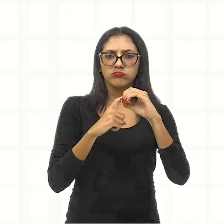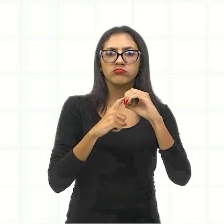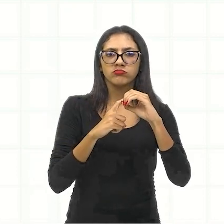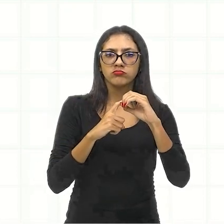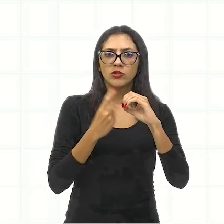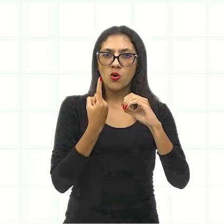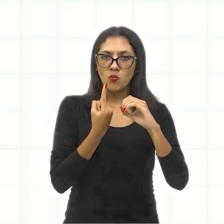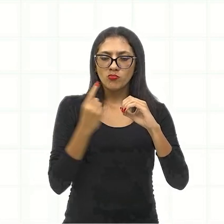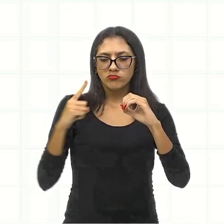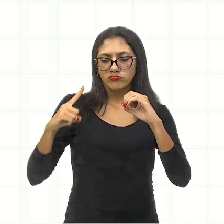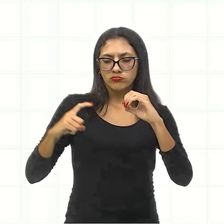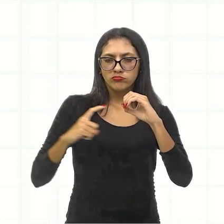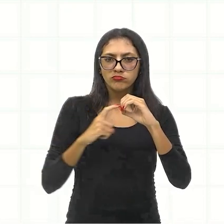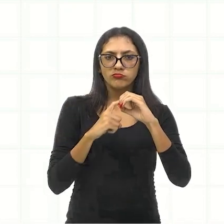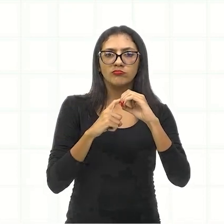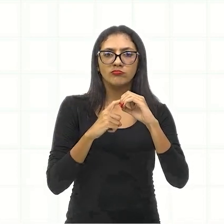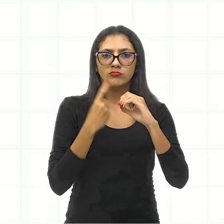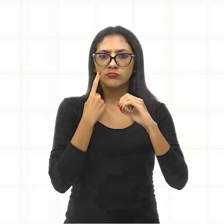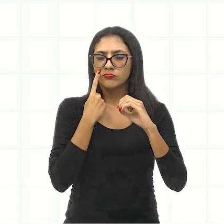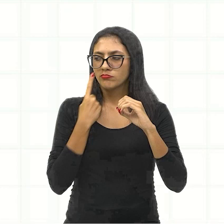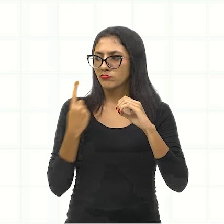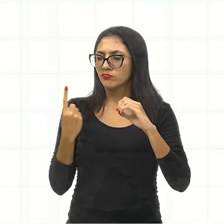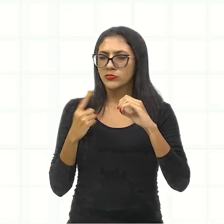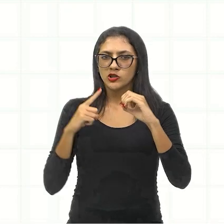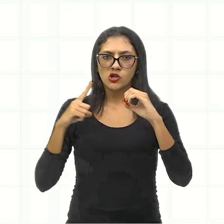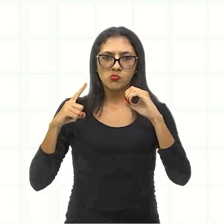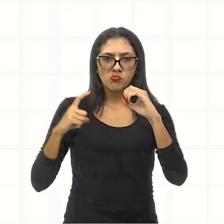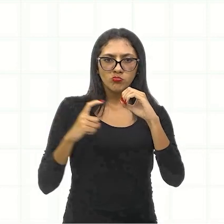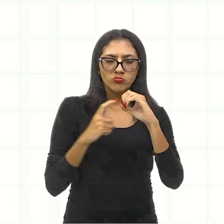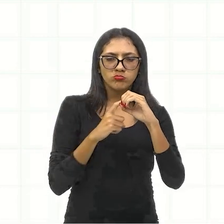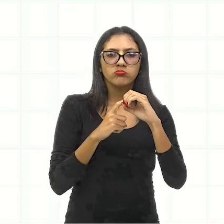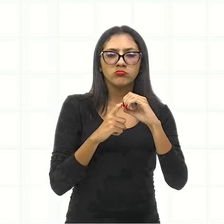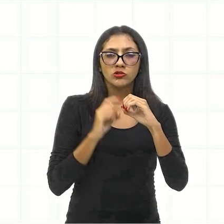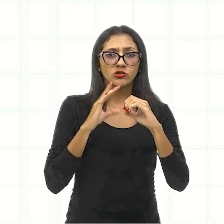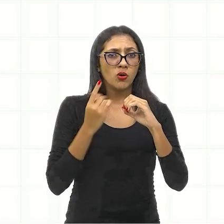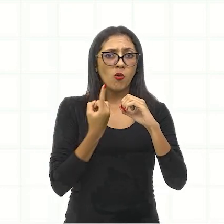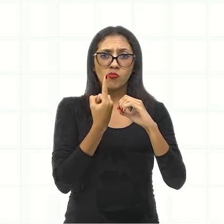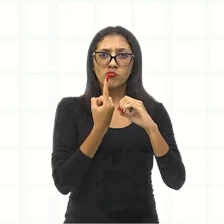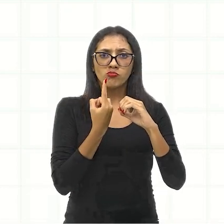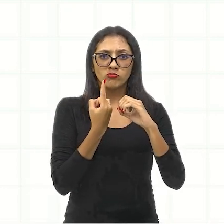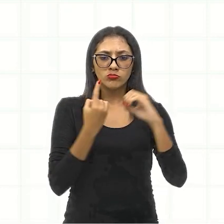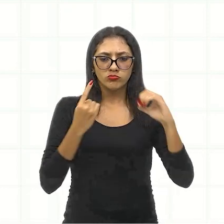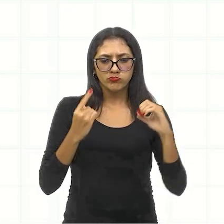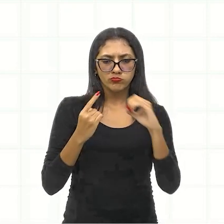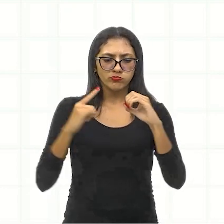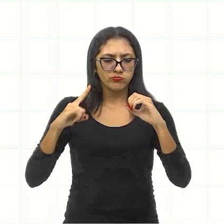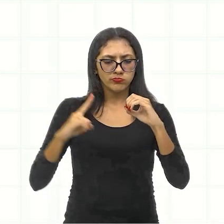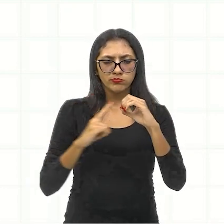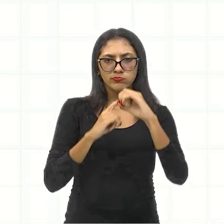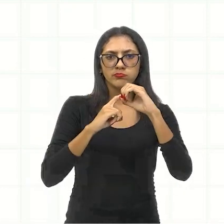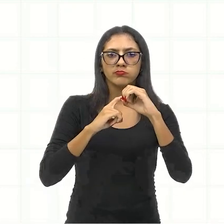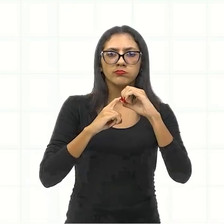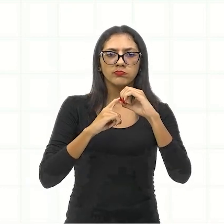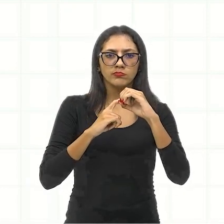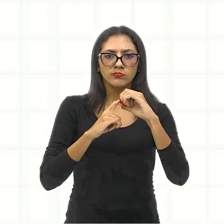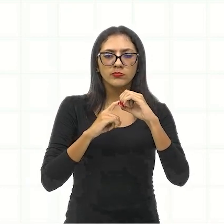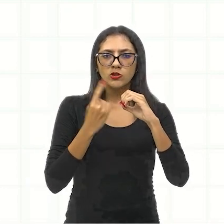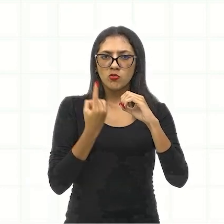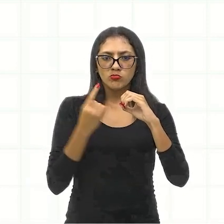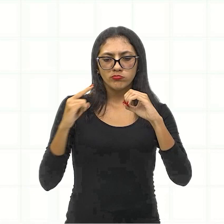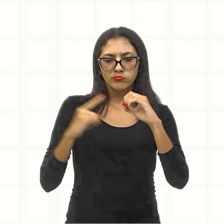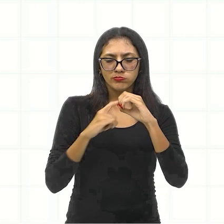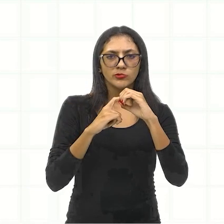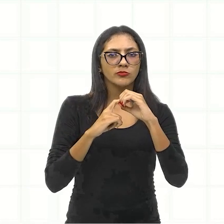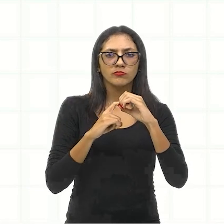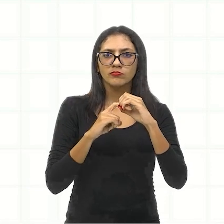você está observando aqui, ó, na nossa primeira parte da imagem, né? Um único óvulo aqui, ó, sendo fecundado por um